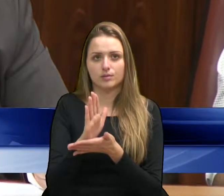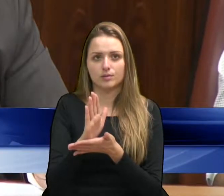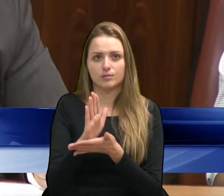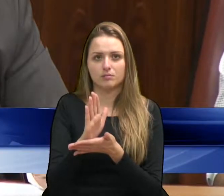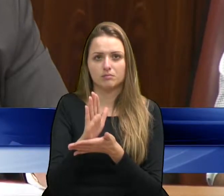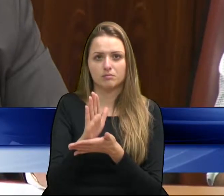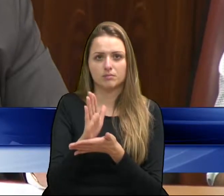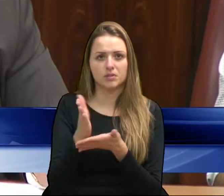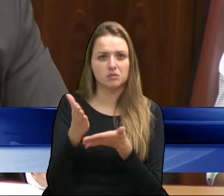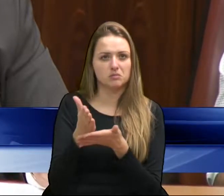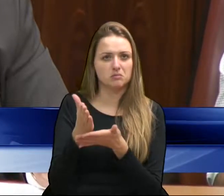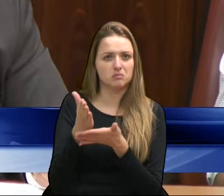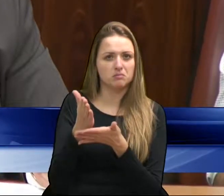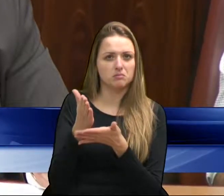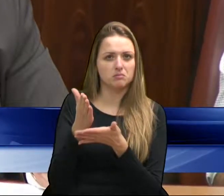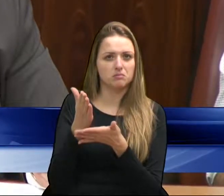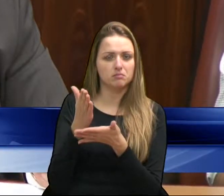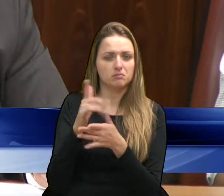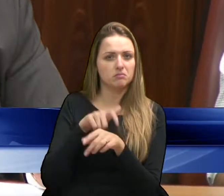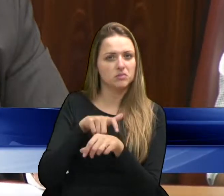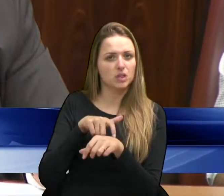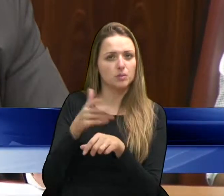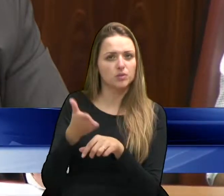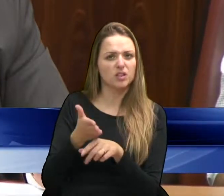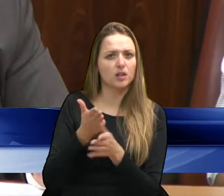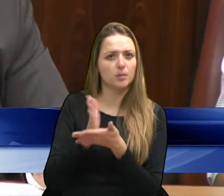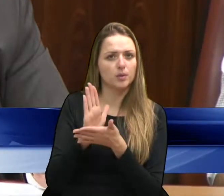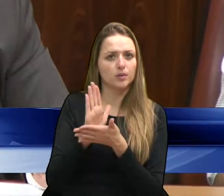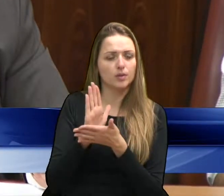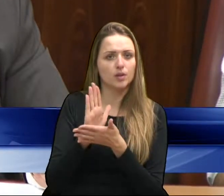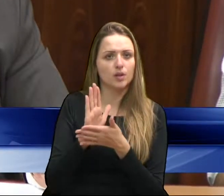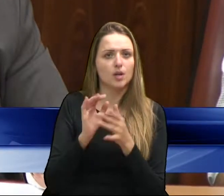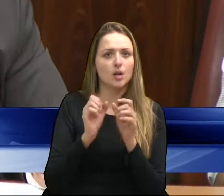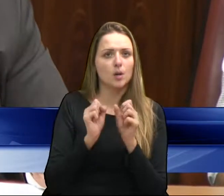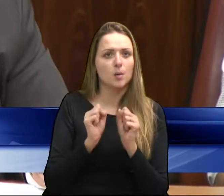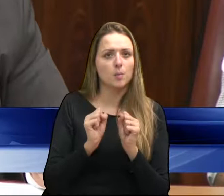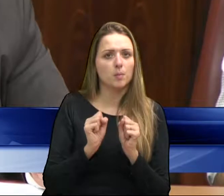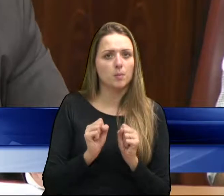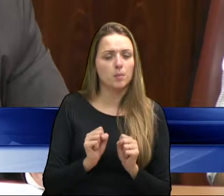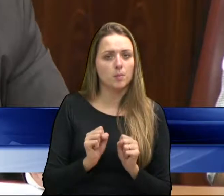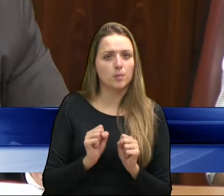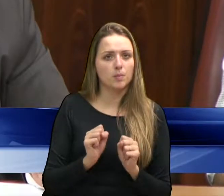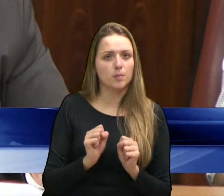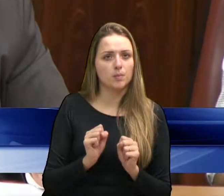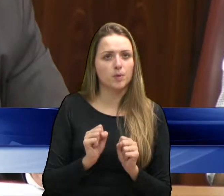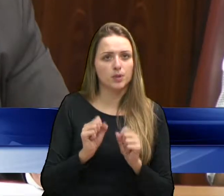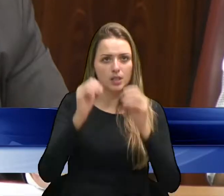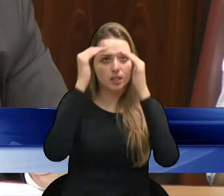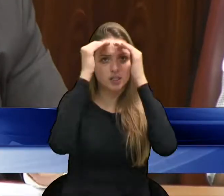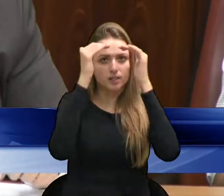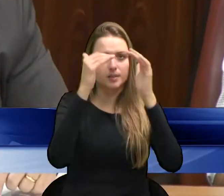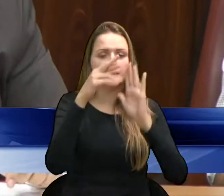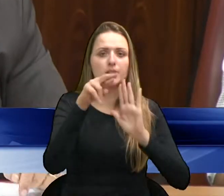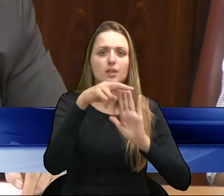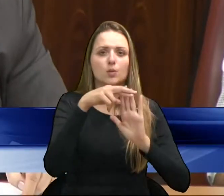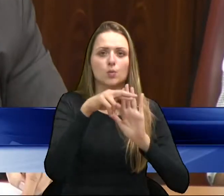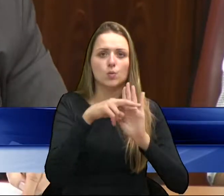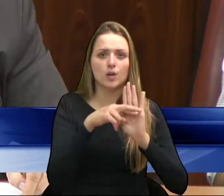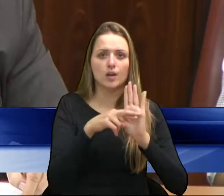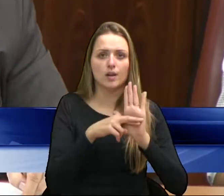tempo, a possibilidade, né, de preenchendo os requisitos que